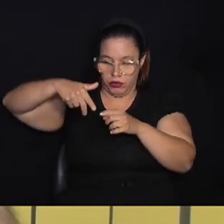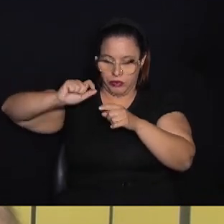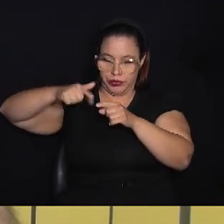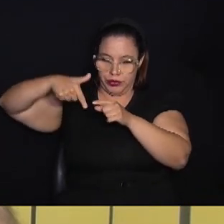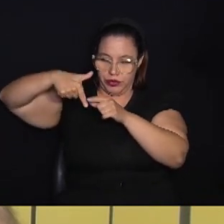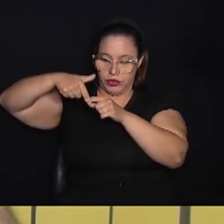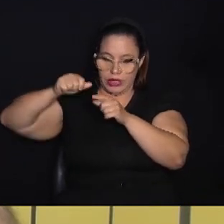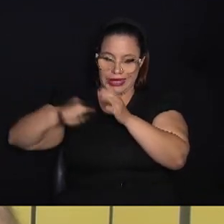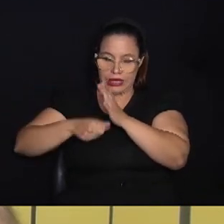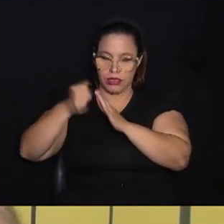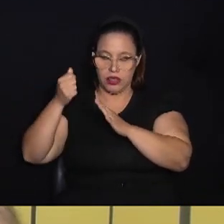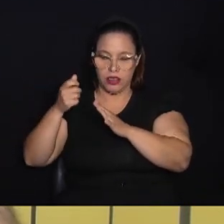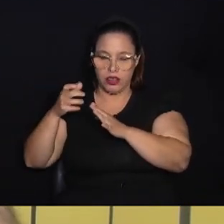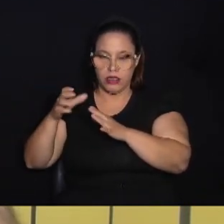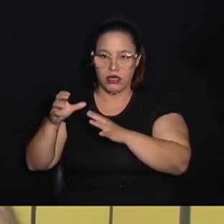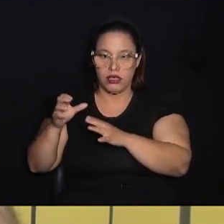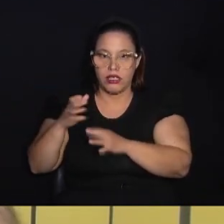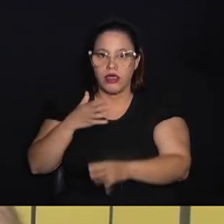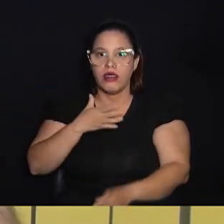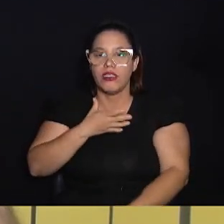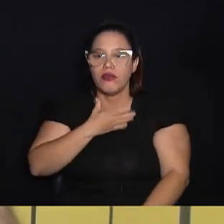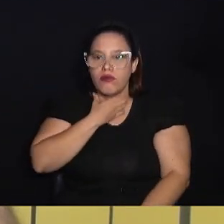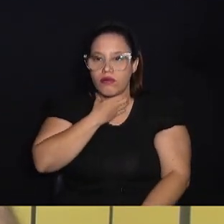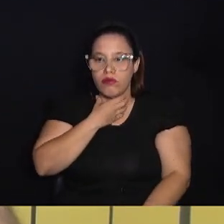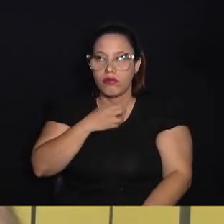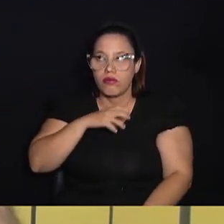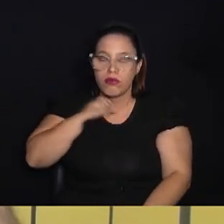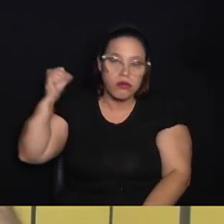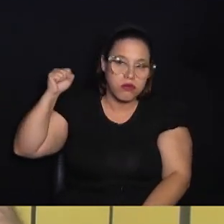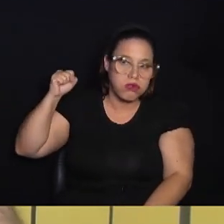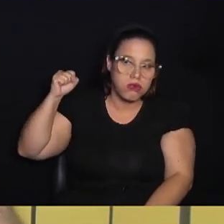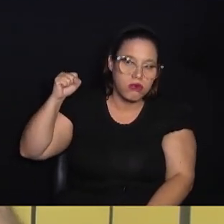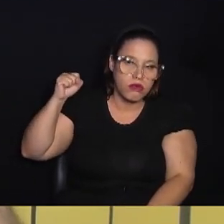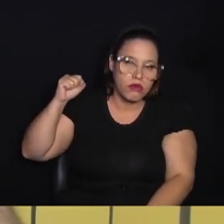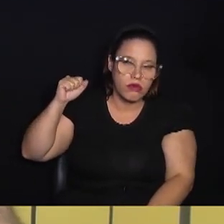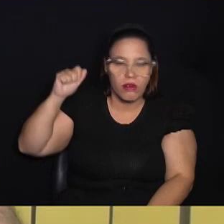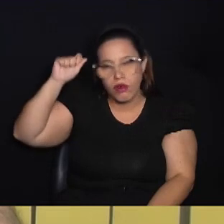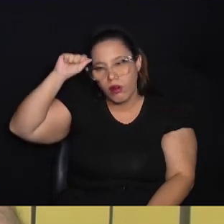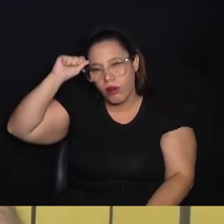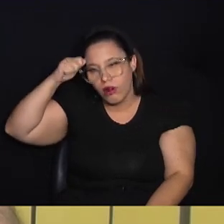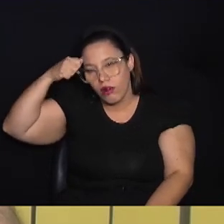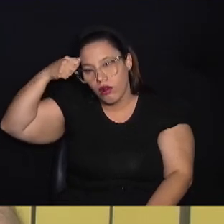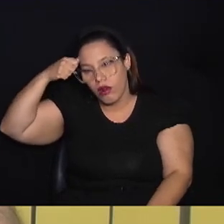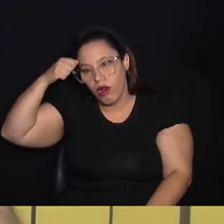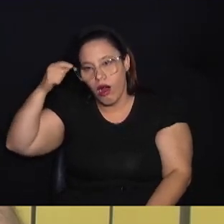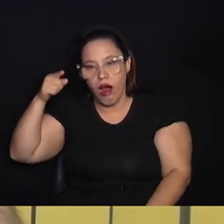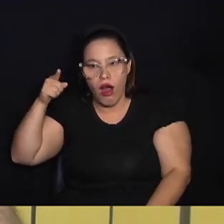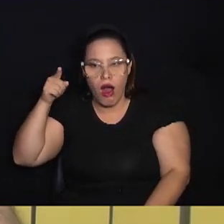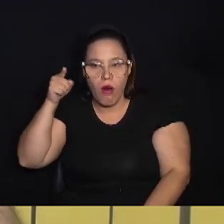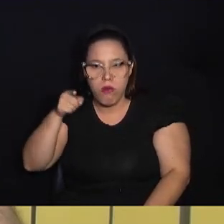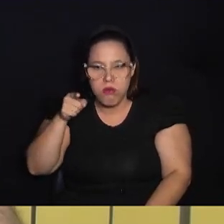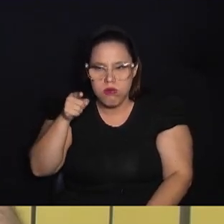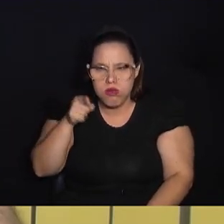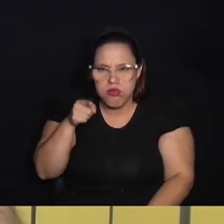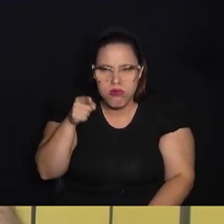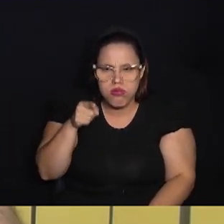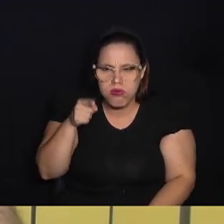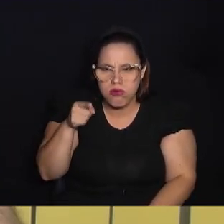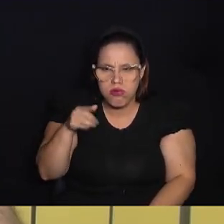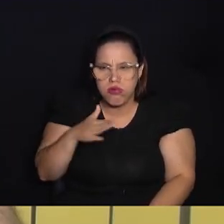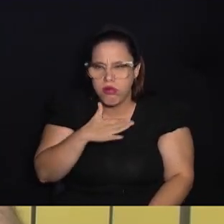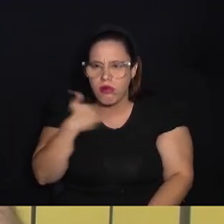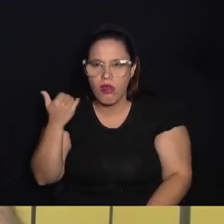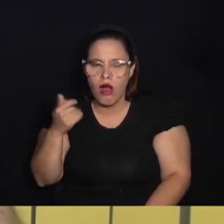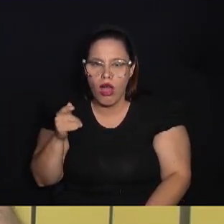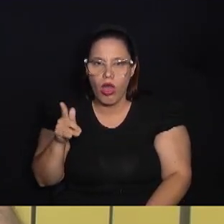primeira forca que executou o menino Elesbão jovem negro escravizado que foi acusado de ter matado o capitão eh